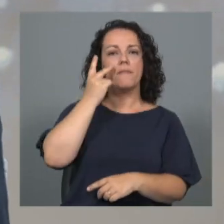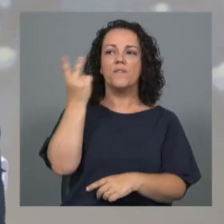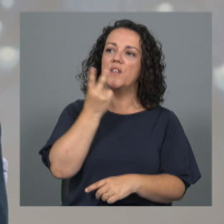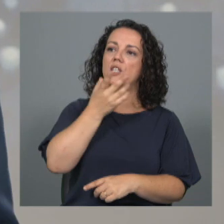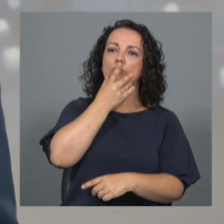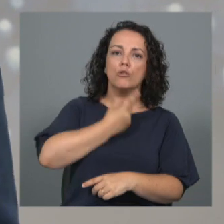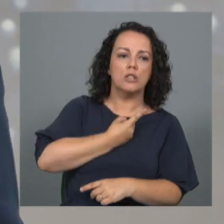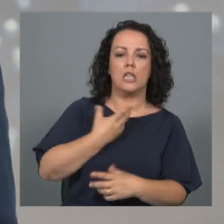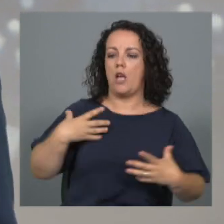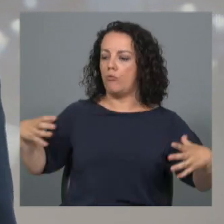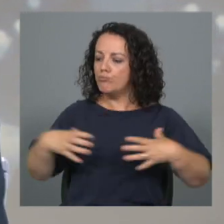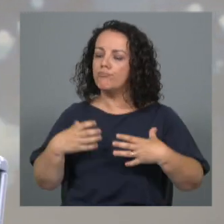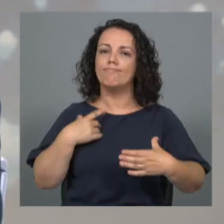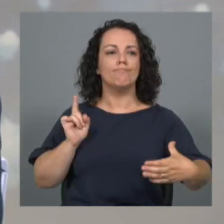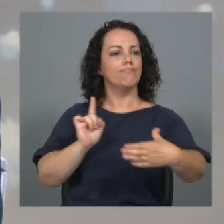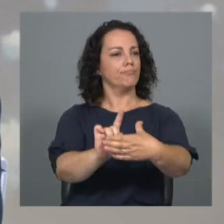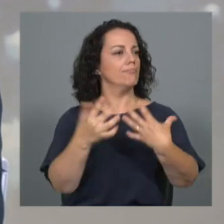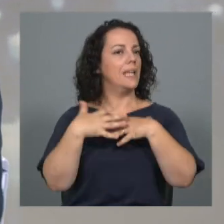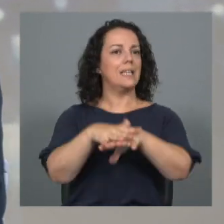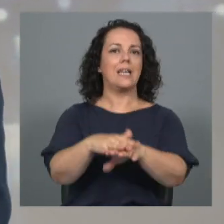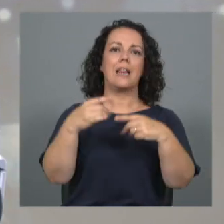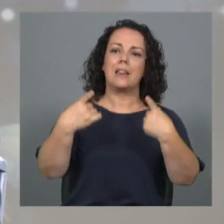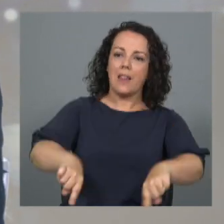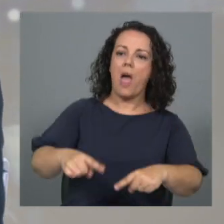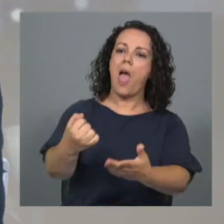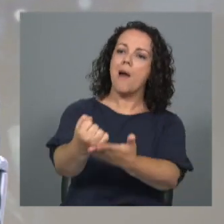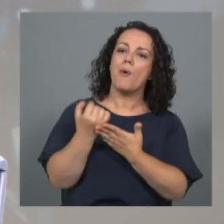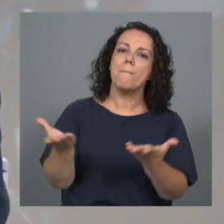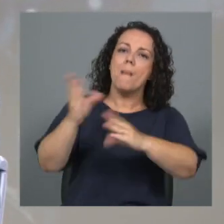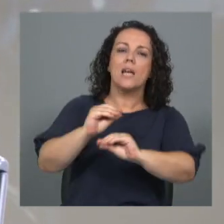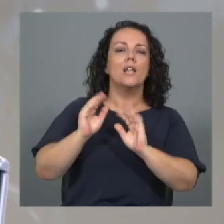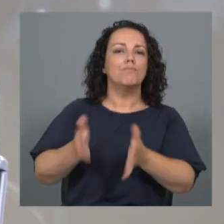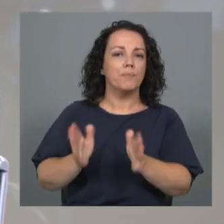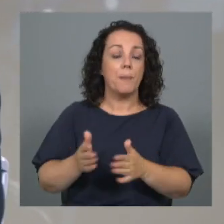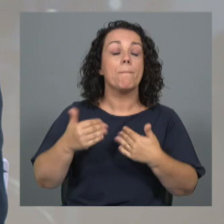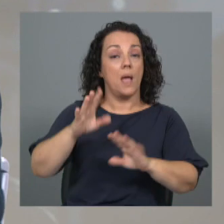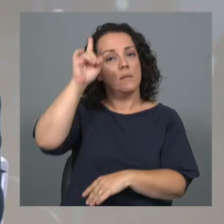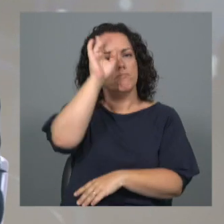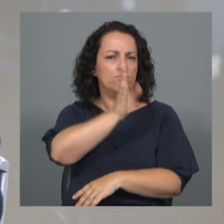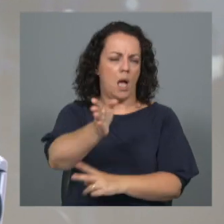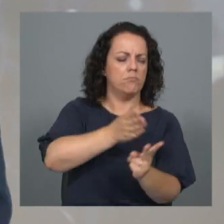por nós, e estou integrado e não preciso dessa ajuda. Mas sabendo à partida que estas duas componentes são